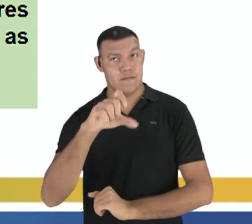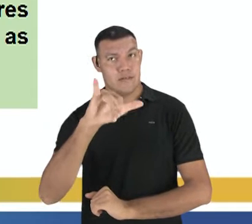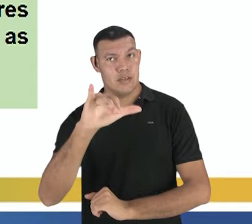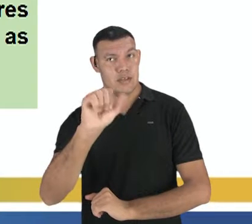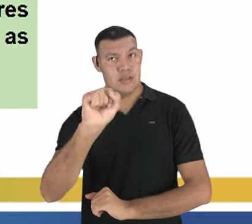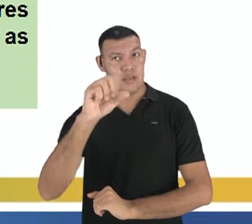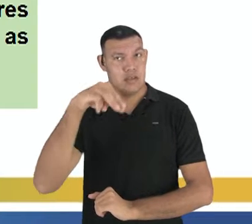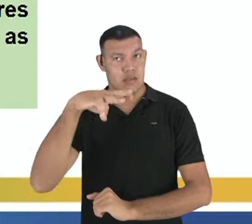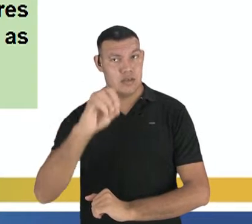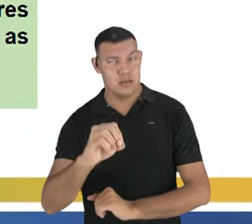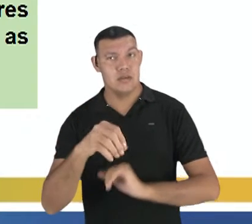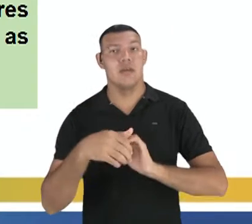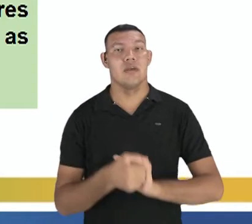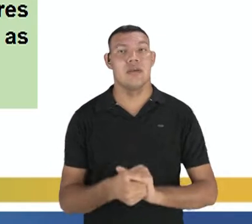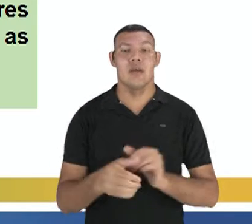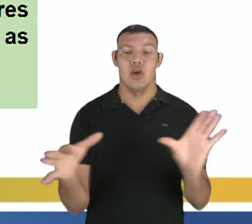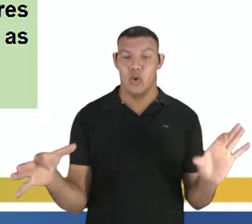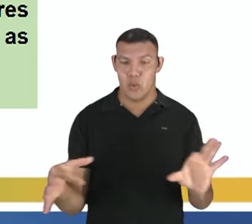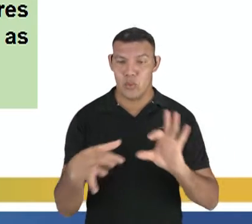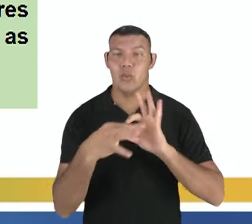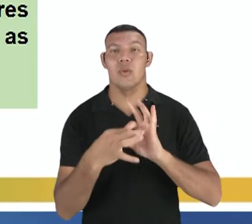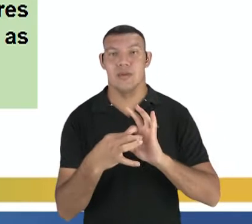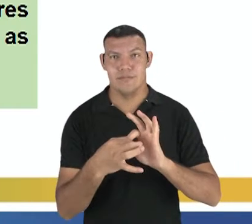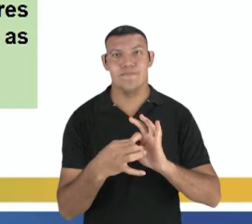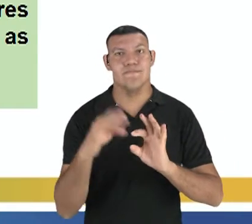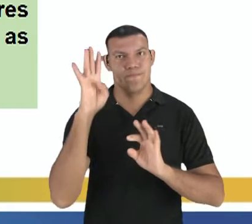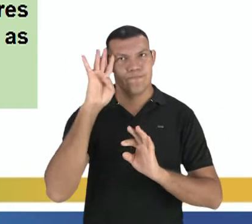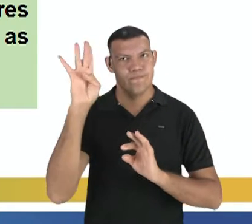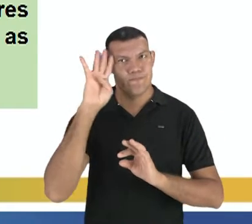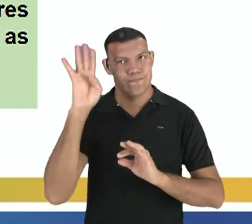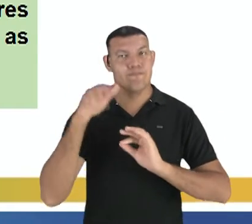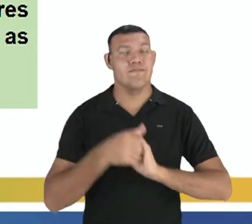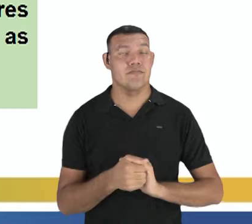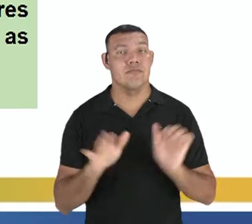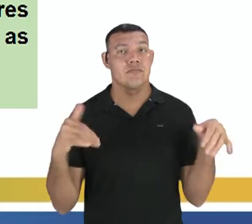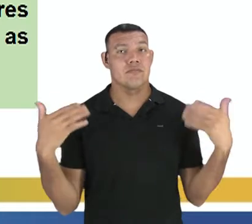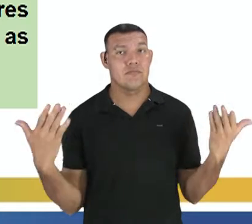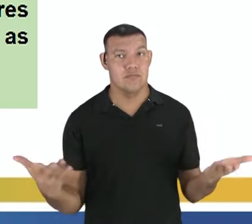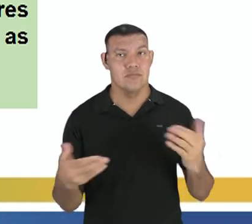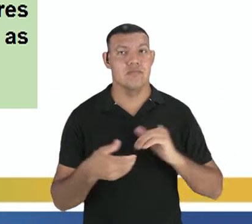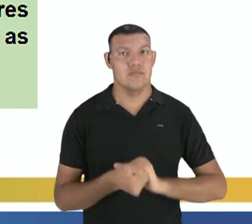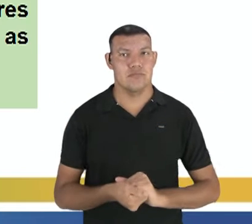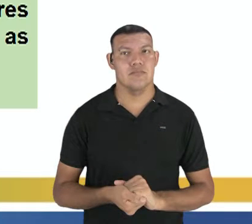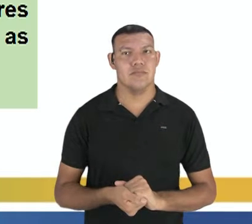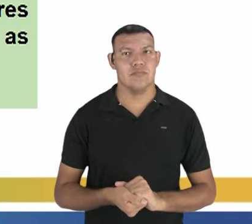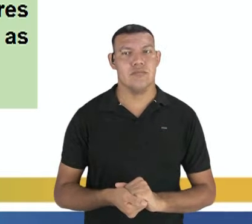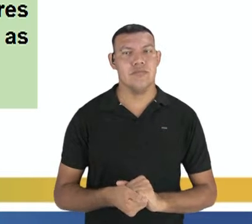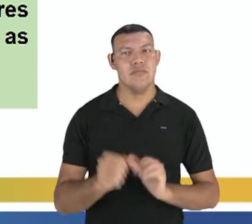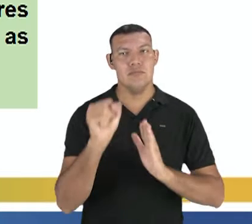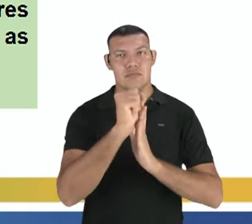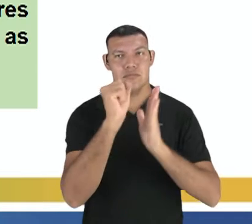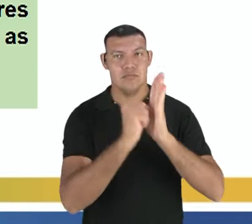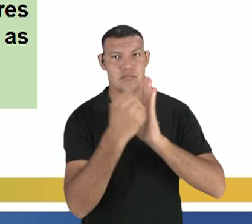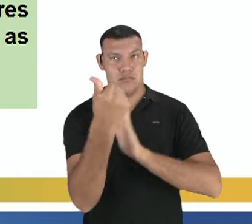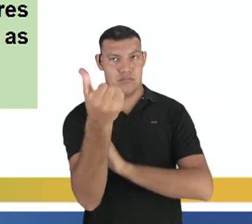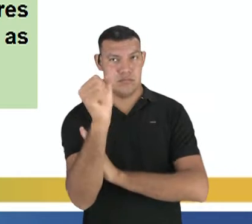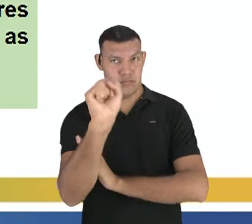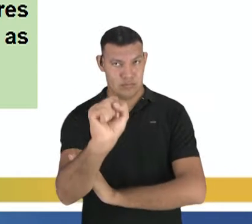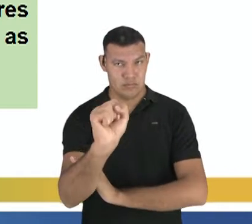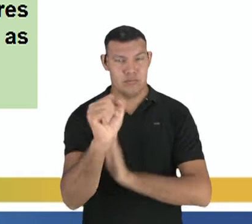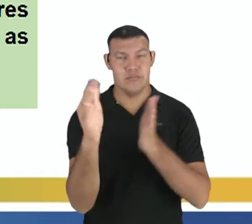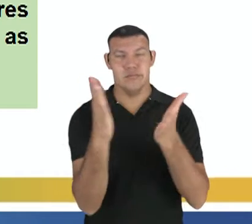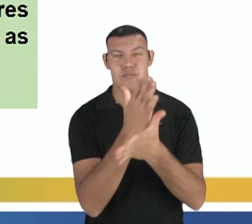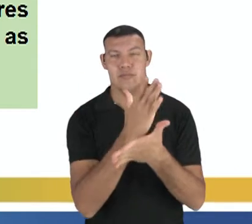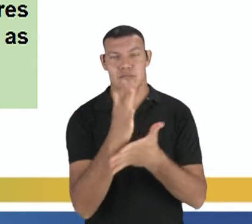teoria criacionista ela estava atrelada ao fixismo. Porém, já no século XVIII,